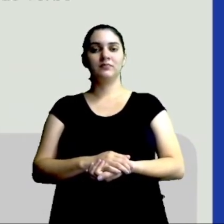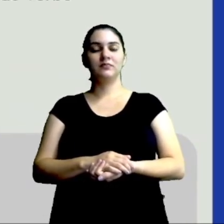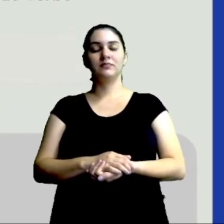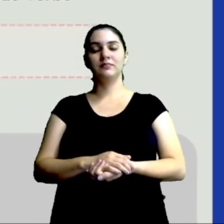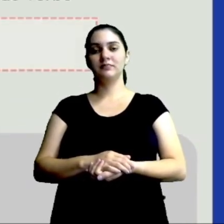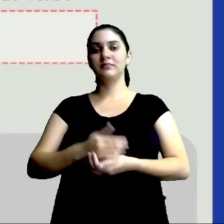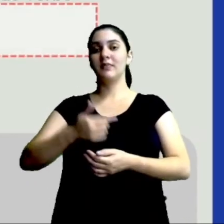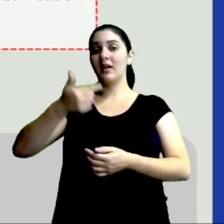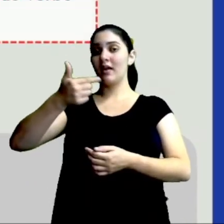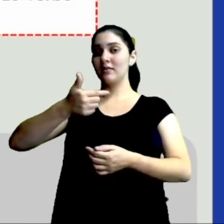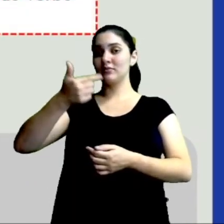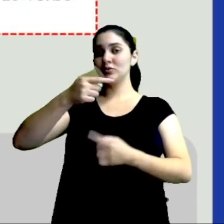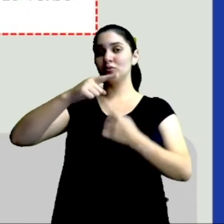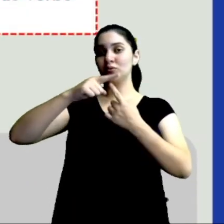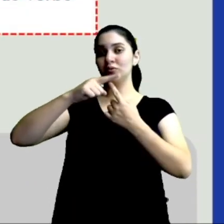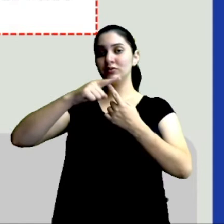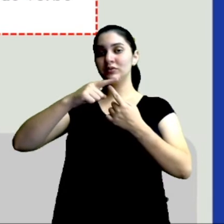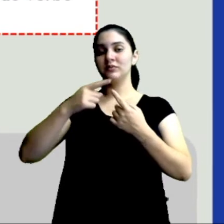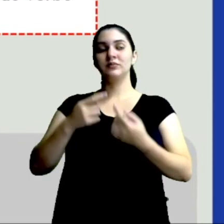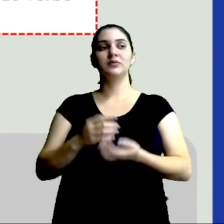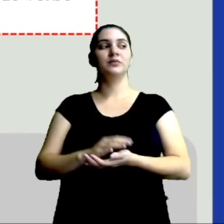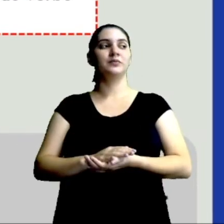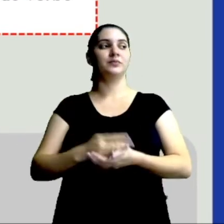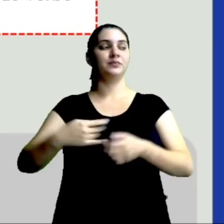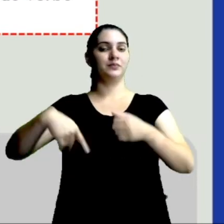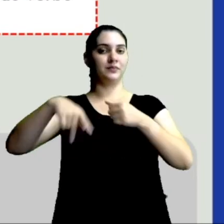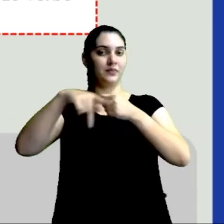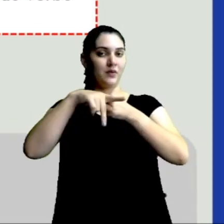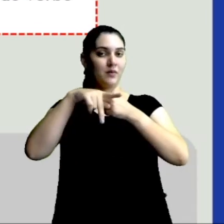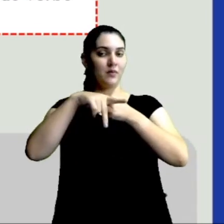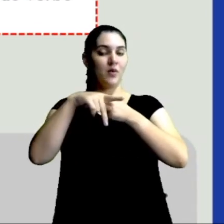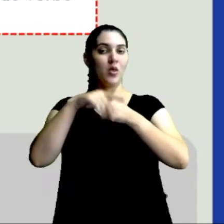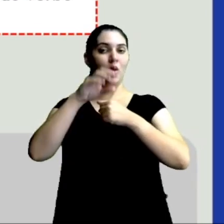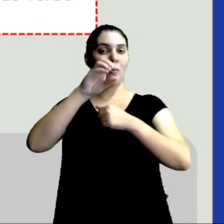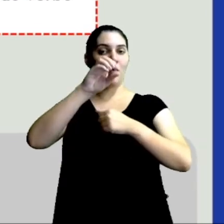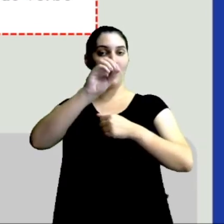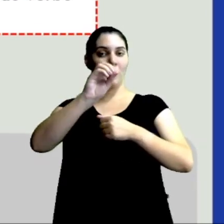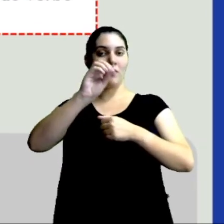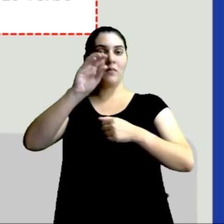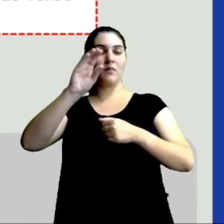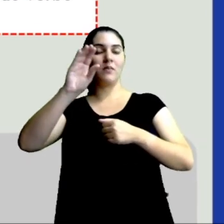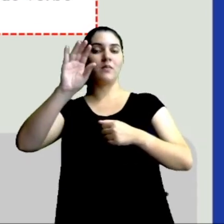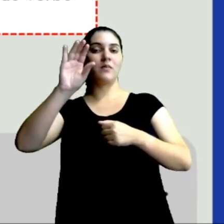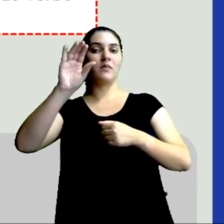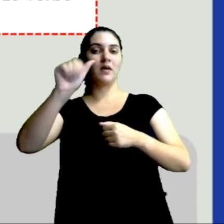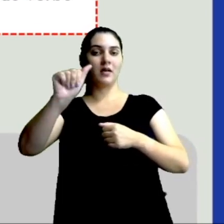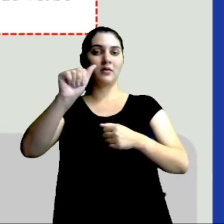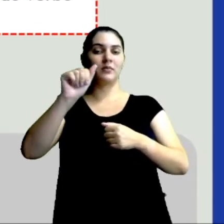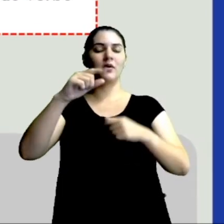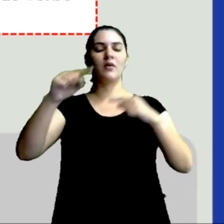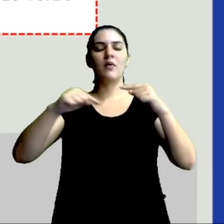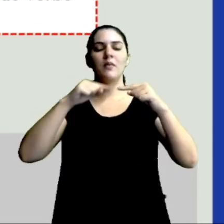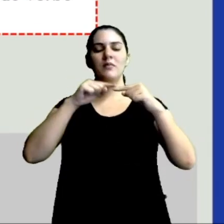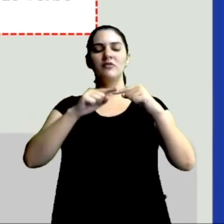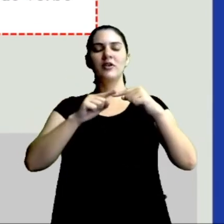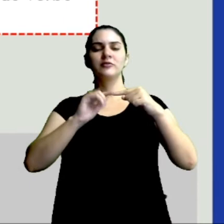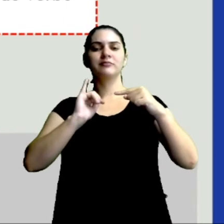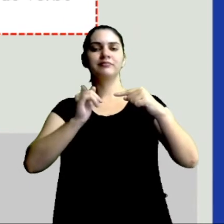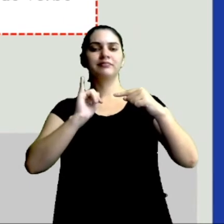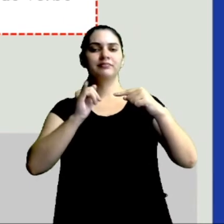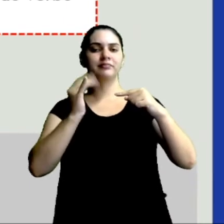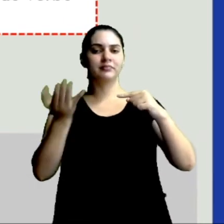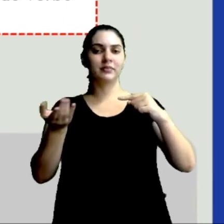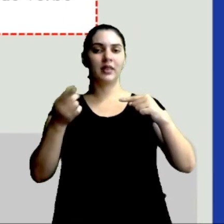A segunda função aí do pronome oblíquo átono é o objeto indireto, tá bom? Quando complementa o sentido de um